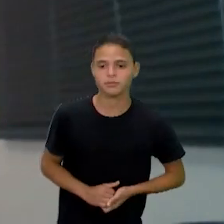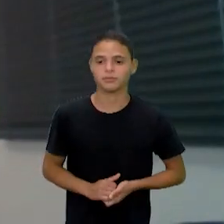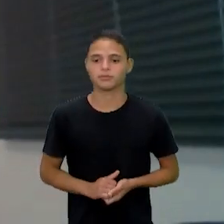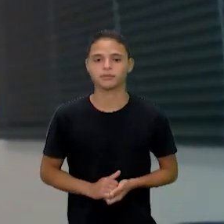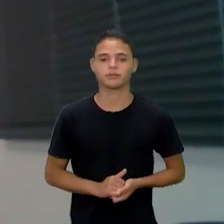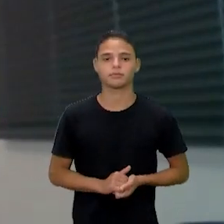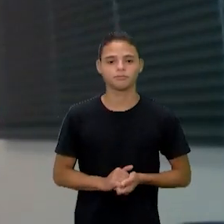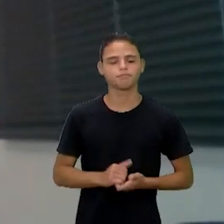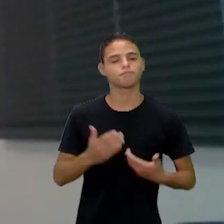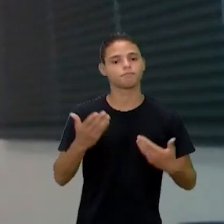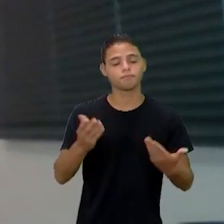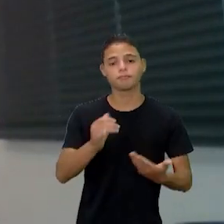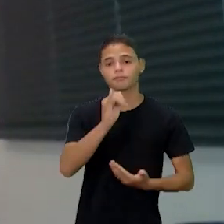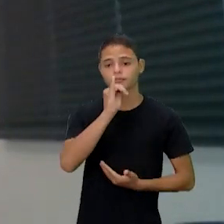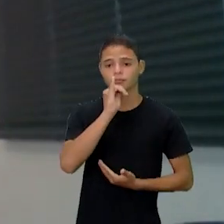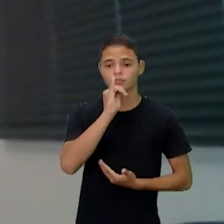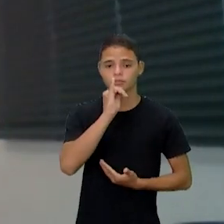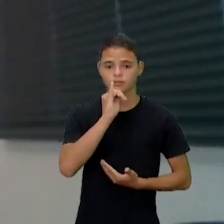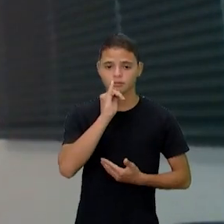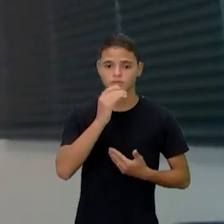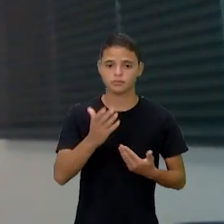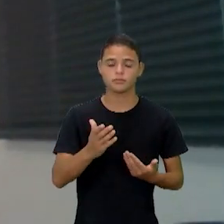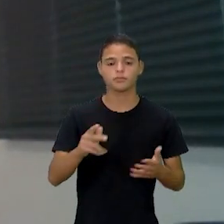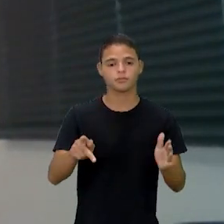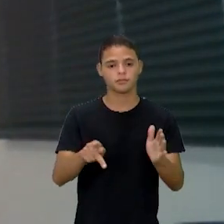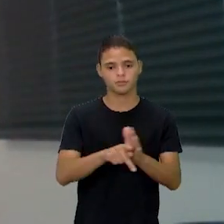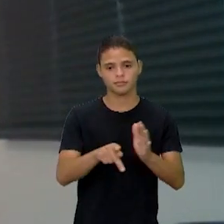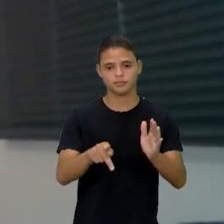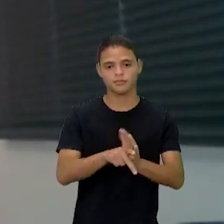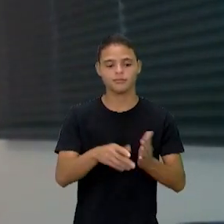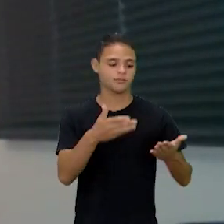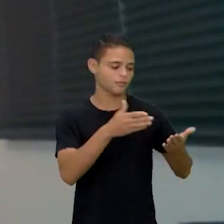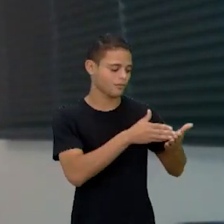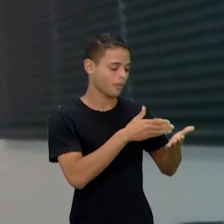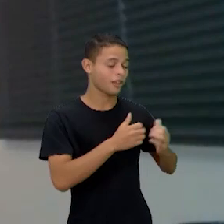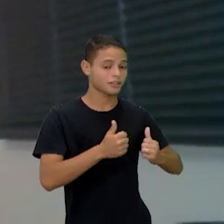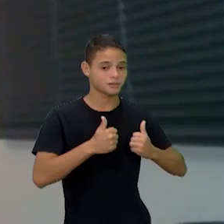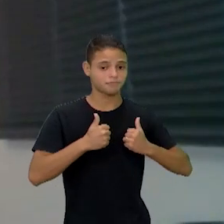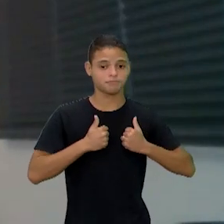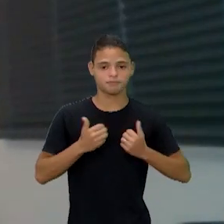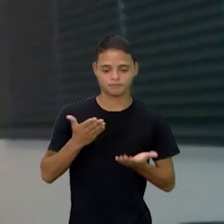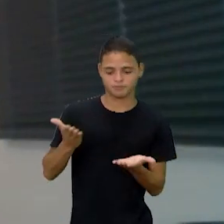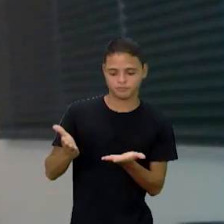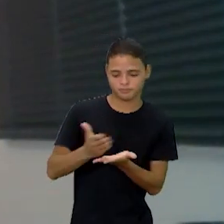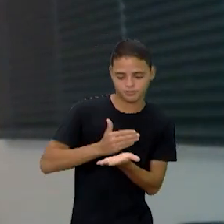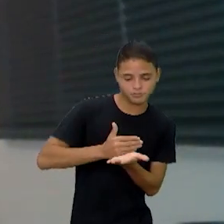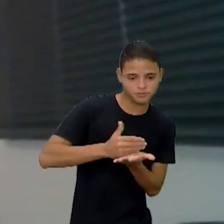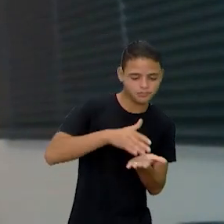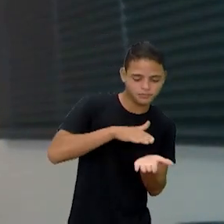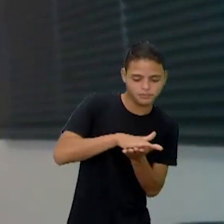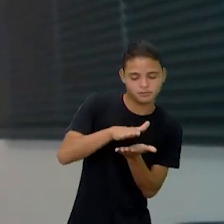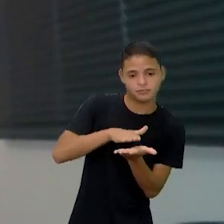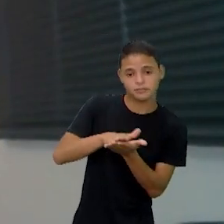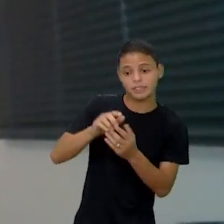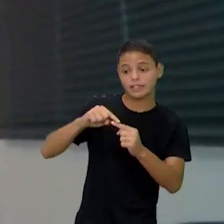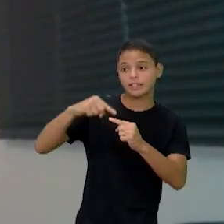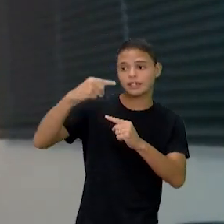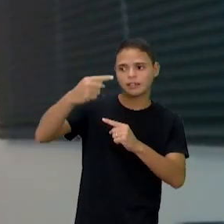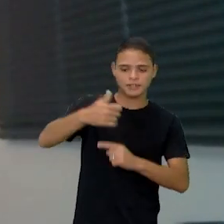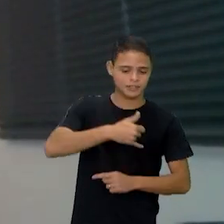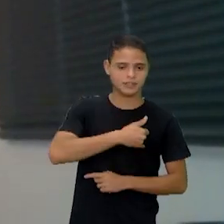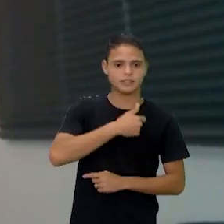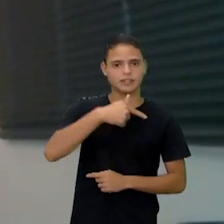talentos, né? Um exemplo disso é a Cora Coralina, que é uma escritora que começou a publicar os primeiros livros depois dos 70